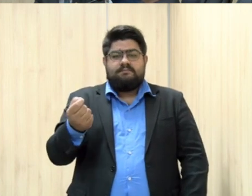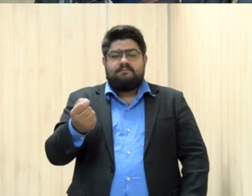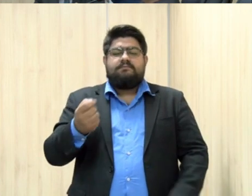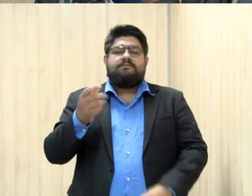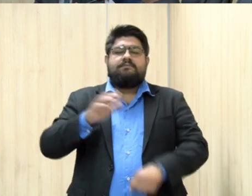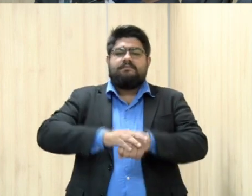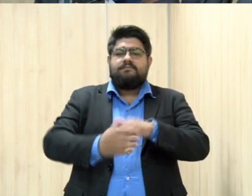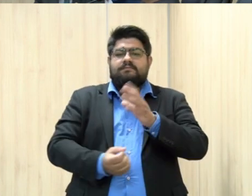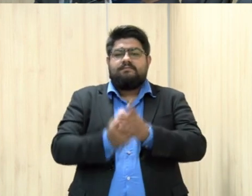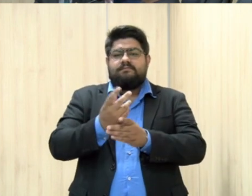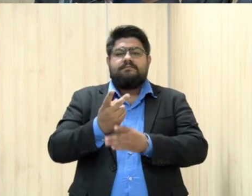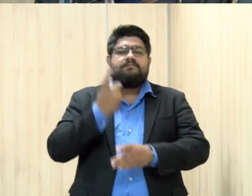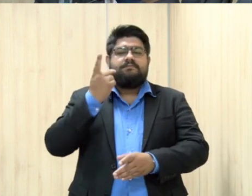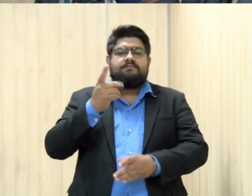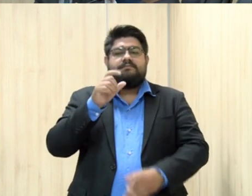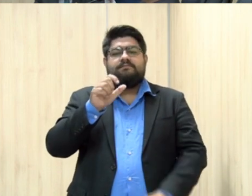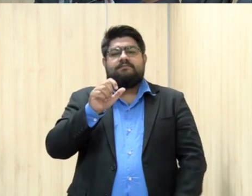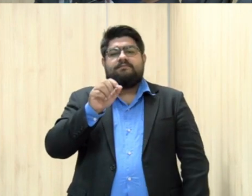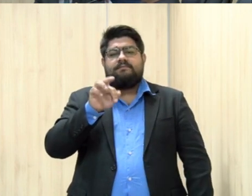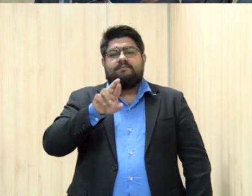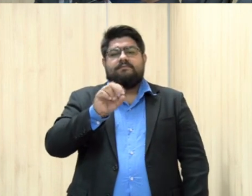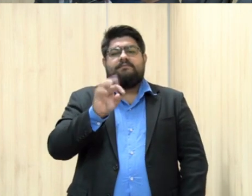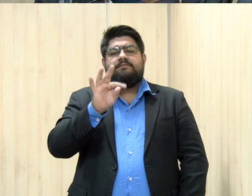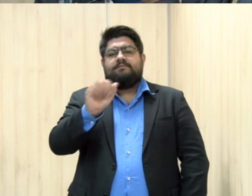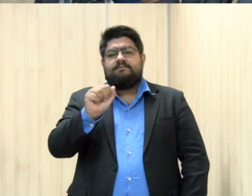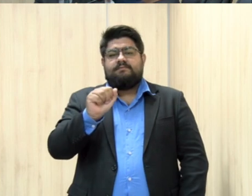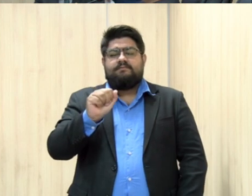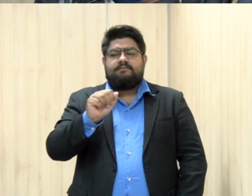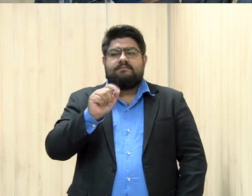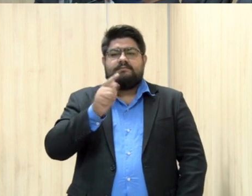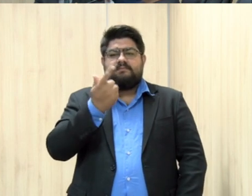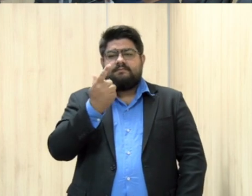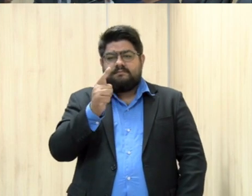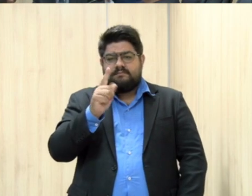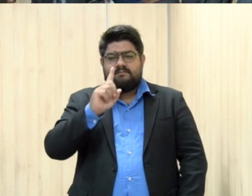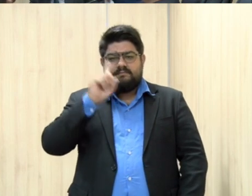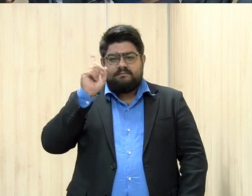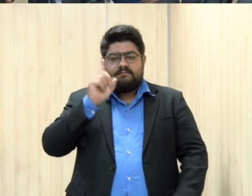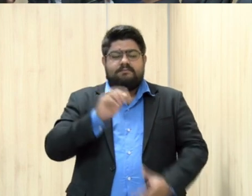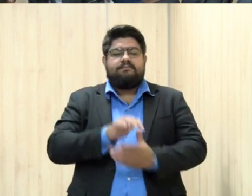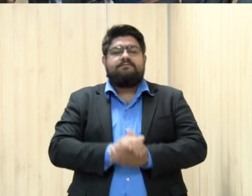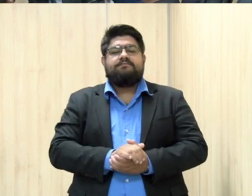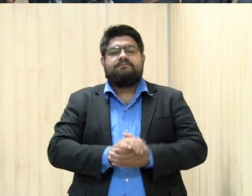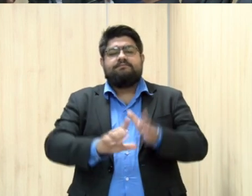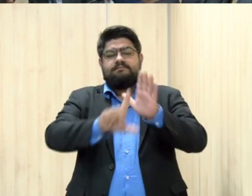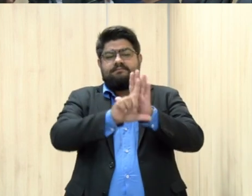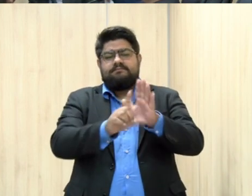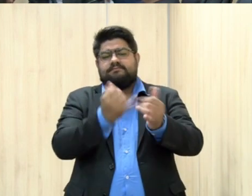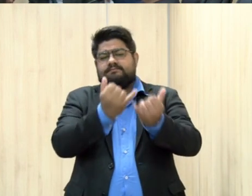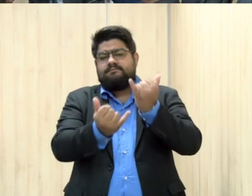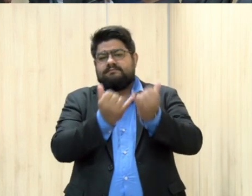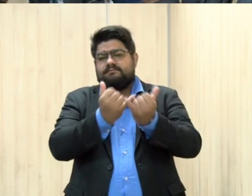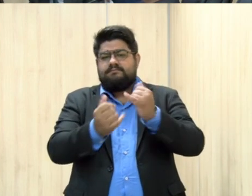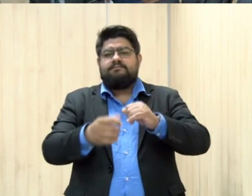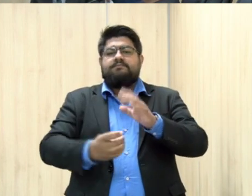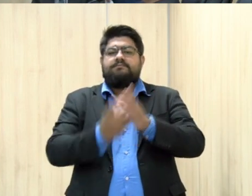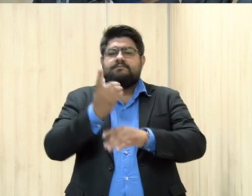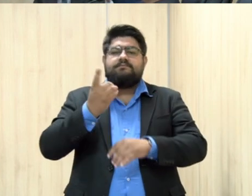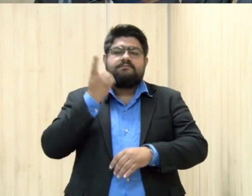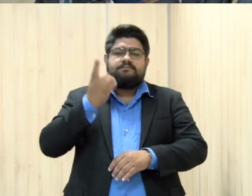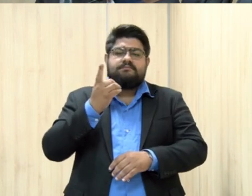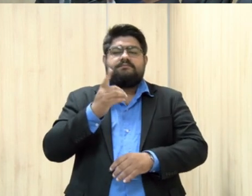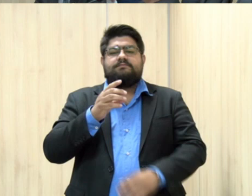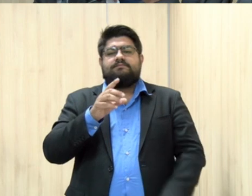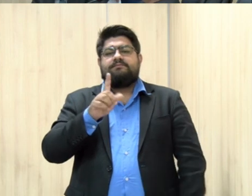pelo então deputado federal Alexandre Frota no Estado de Goiás legislação semelhante do autor Deputado Estadual Antônio